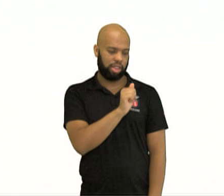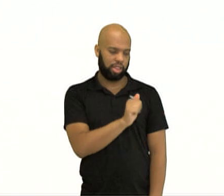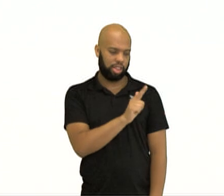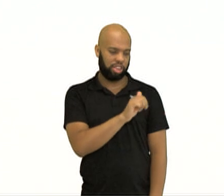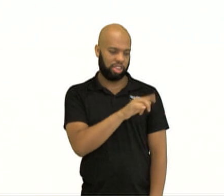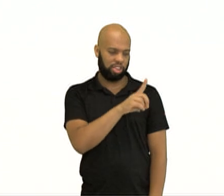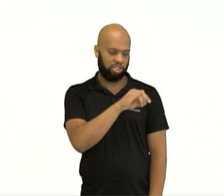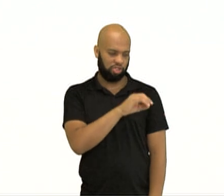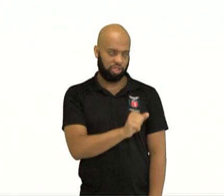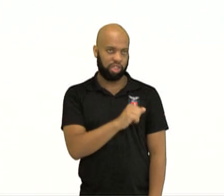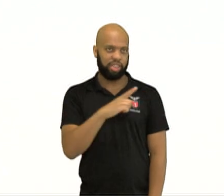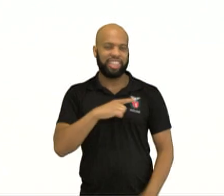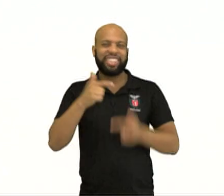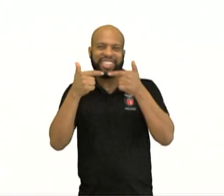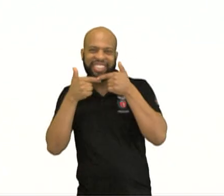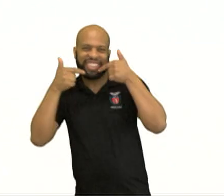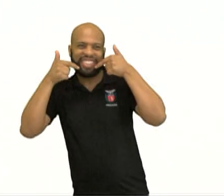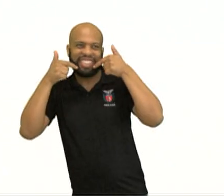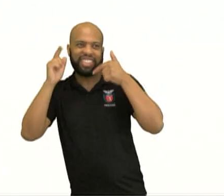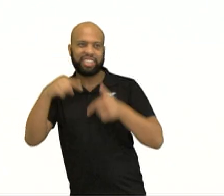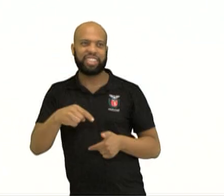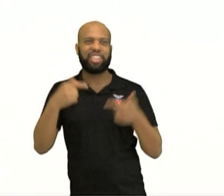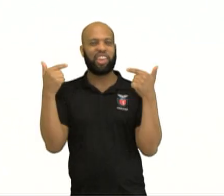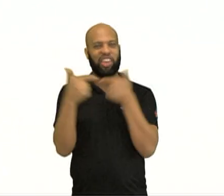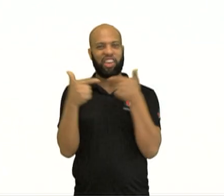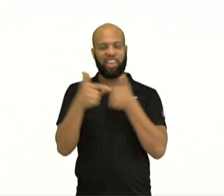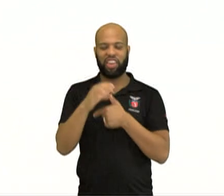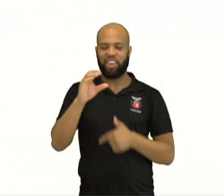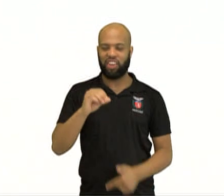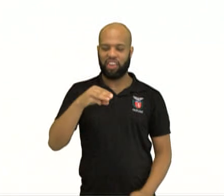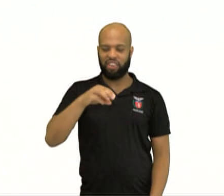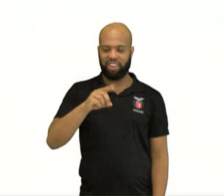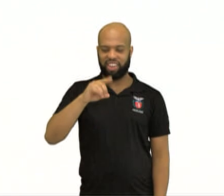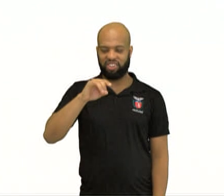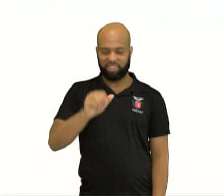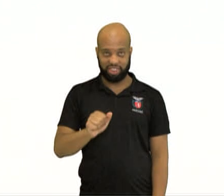na outra que está feliz, a comédia.